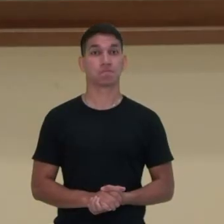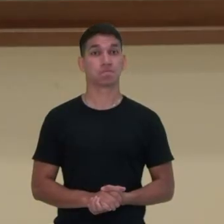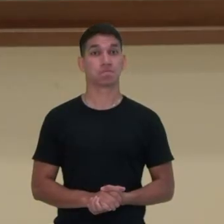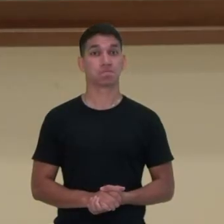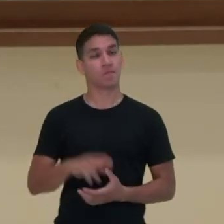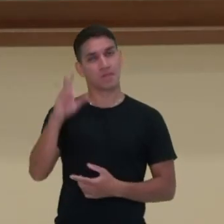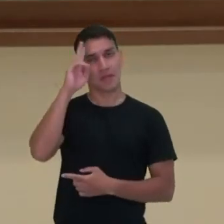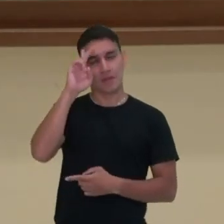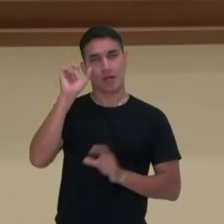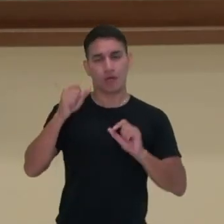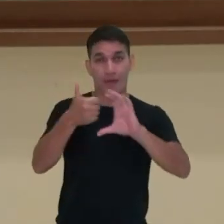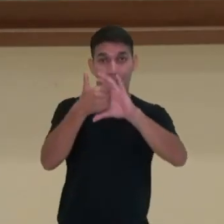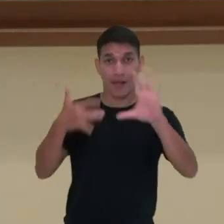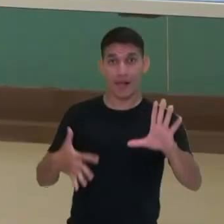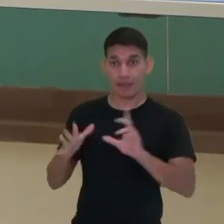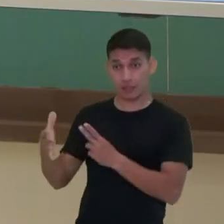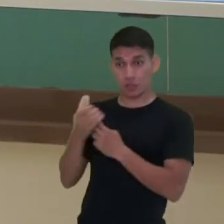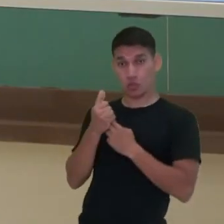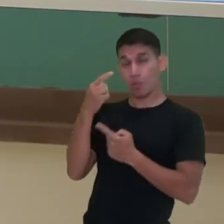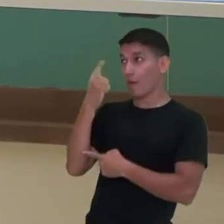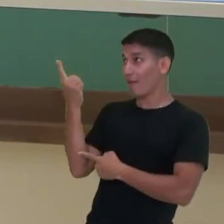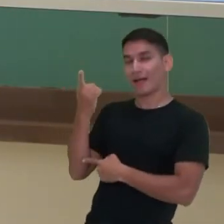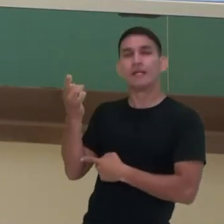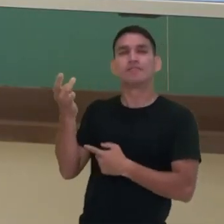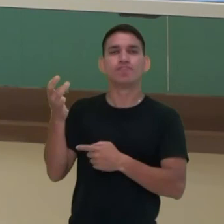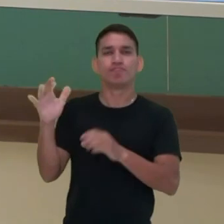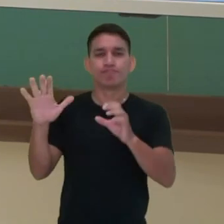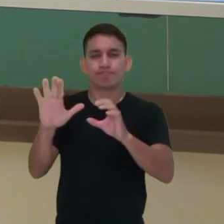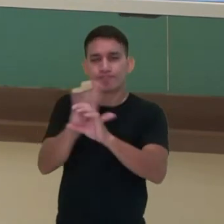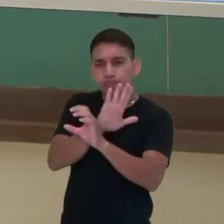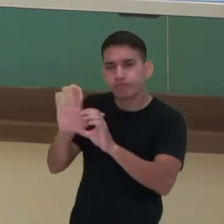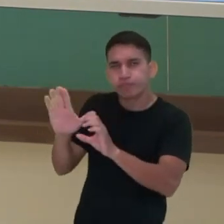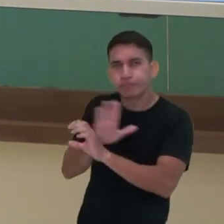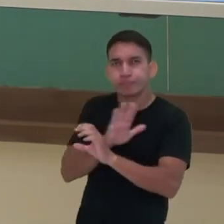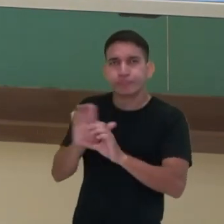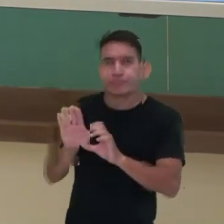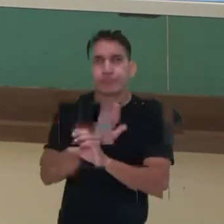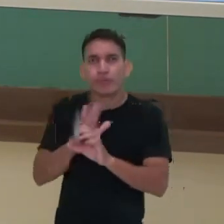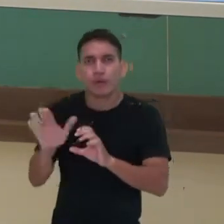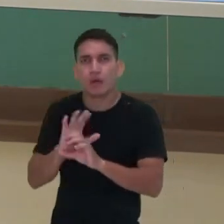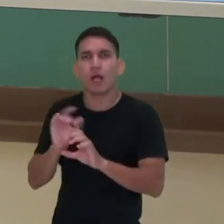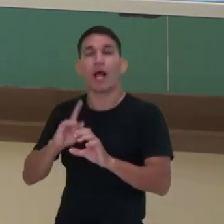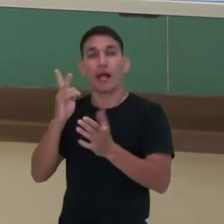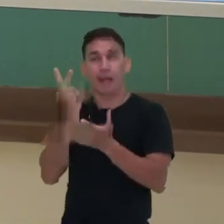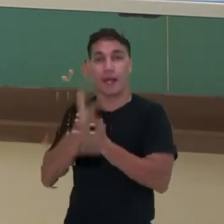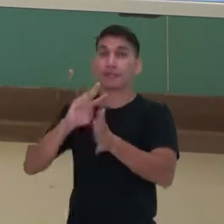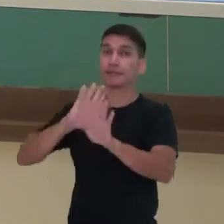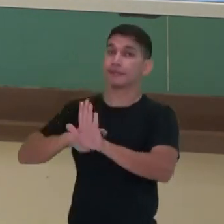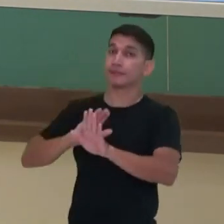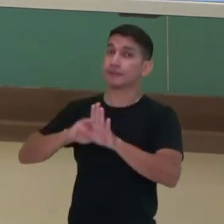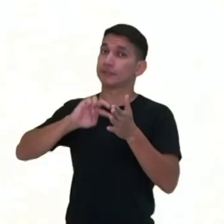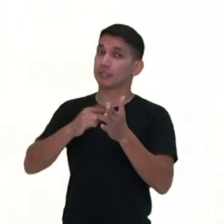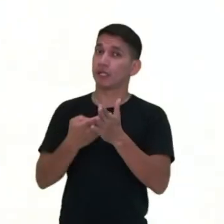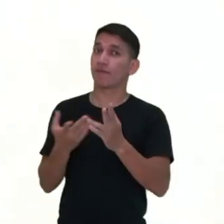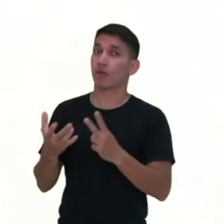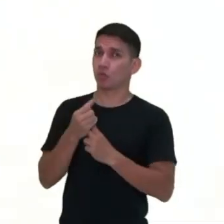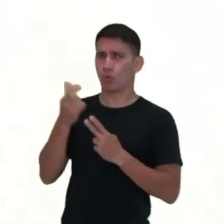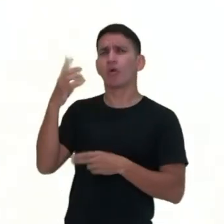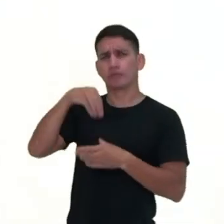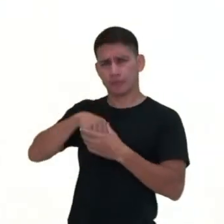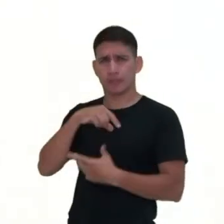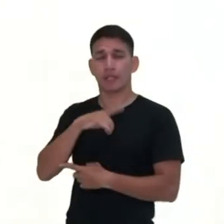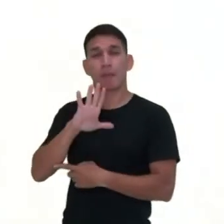Então, lembrando, característica dominante, os pintados ali são, possuem, né, um alelo dominante, mas vamos